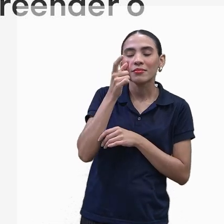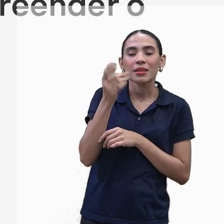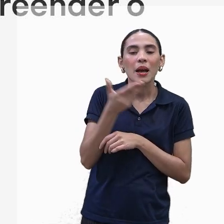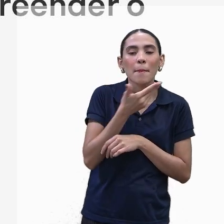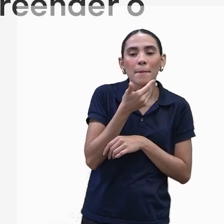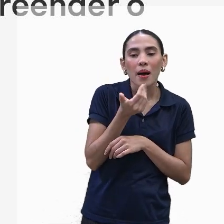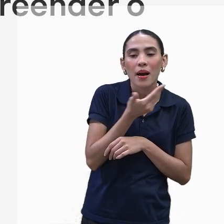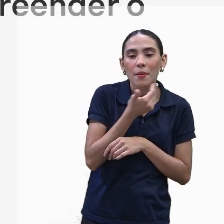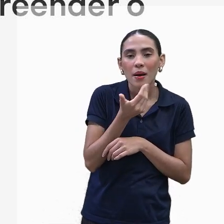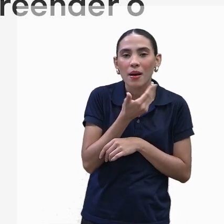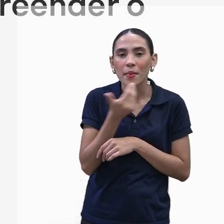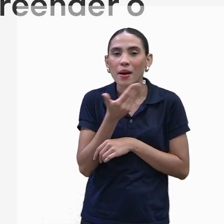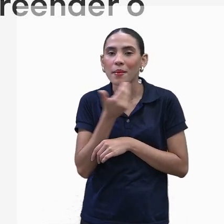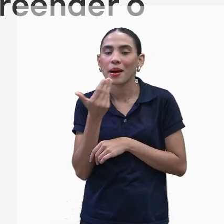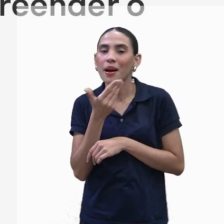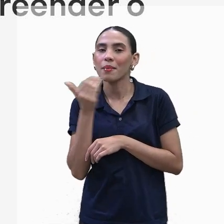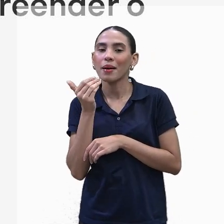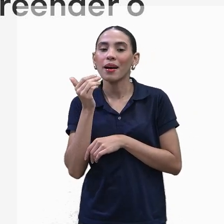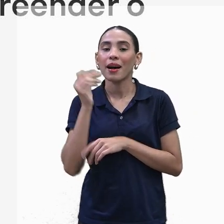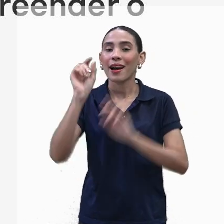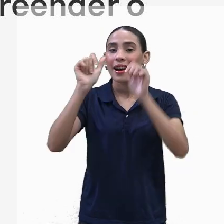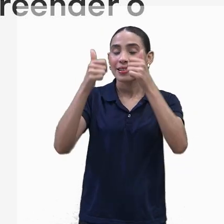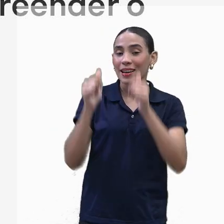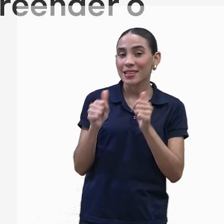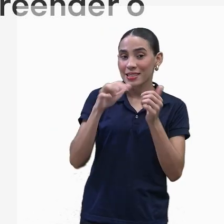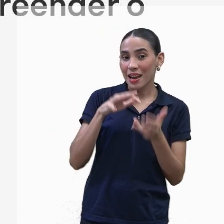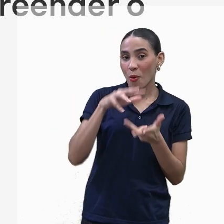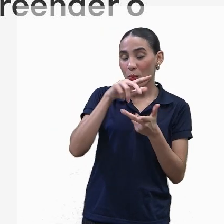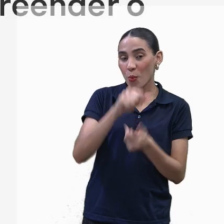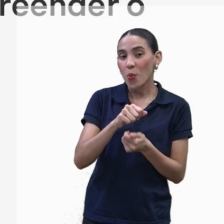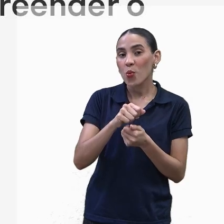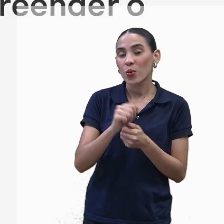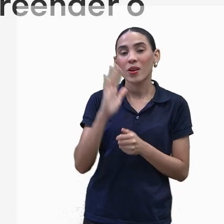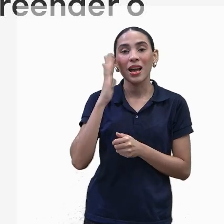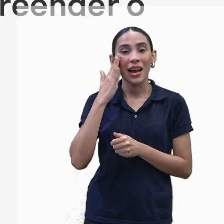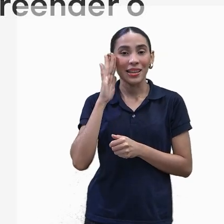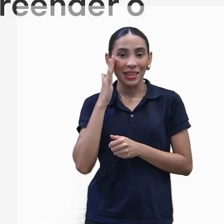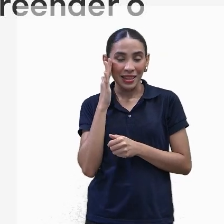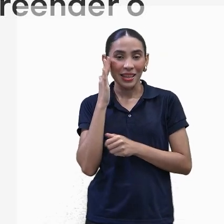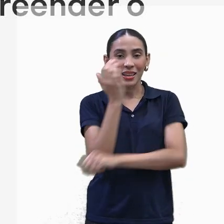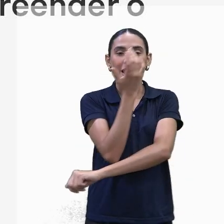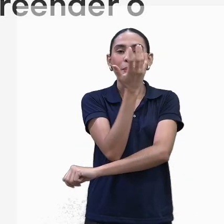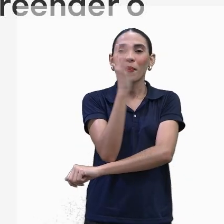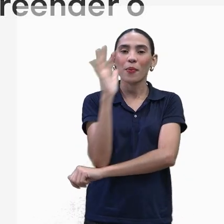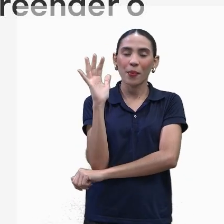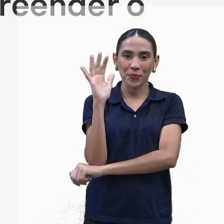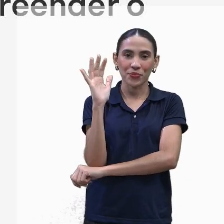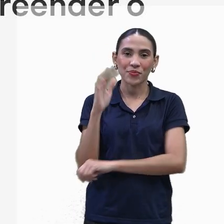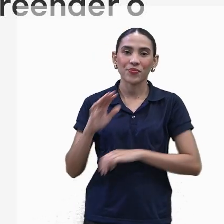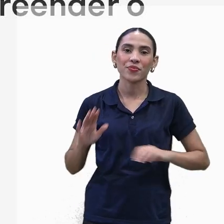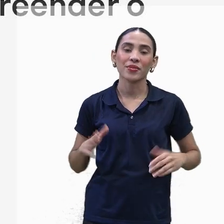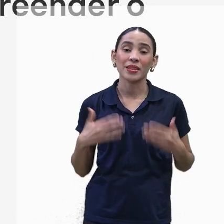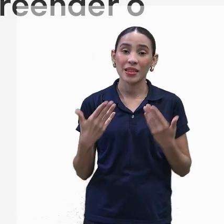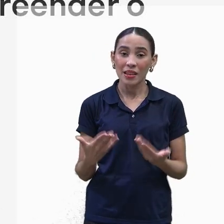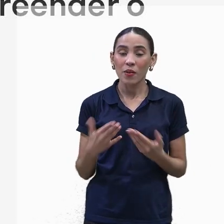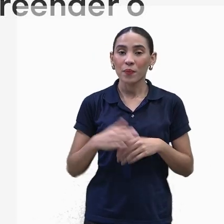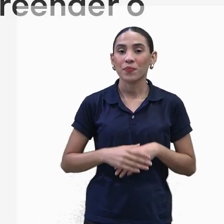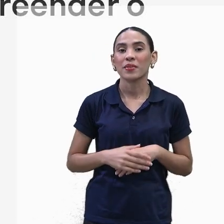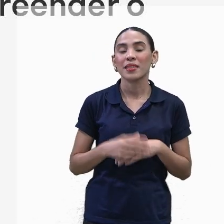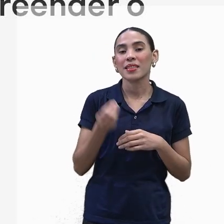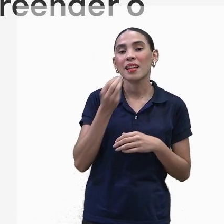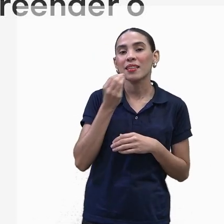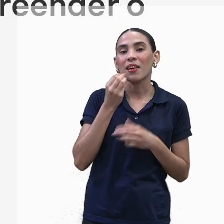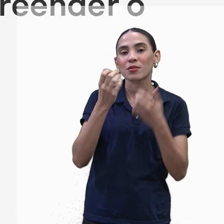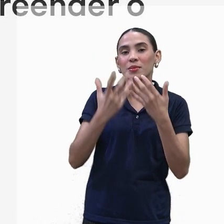a ler o mundo, eles começaram a entender a natureza. Então, eles buscavam essas